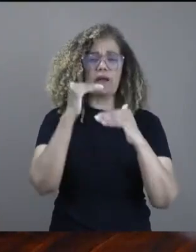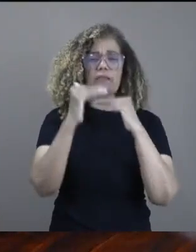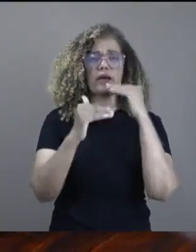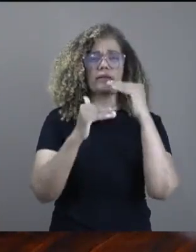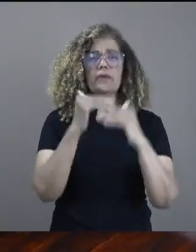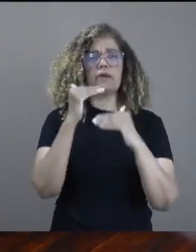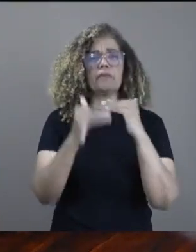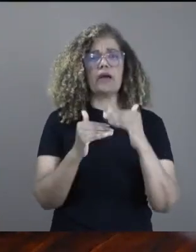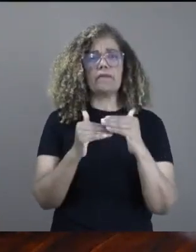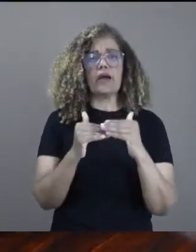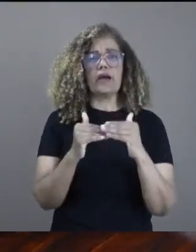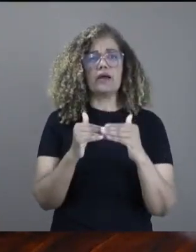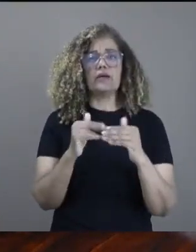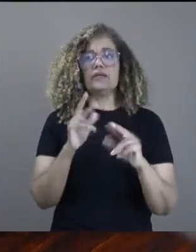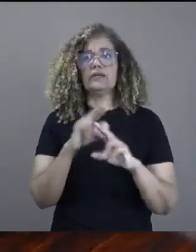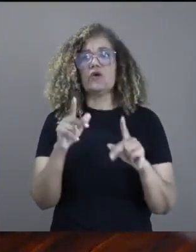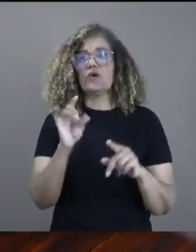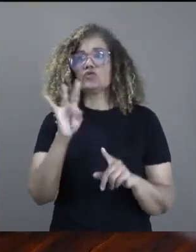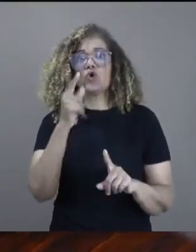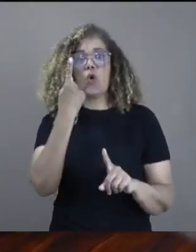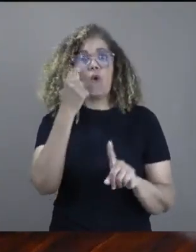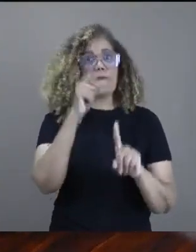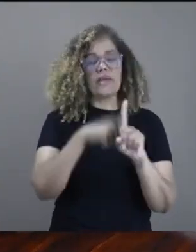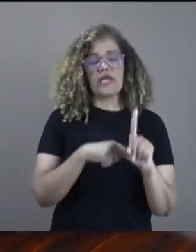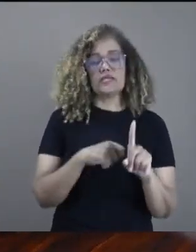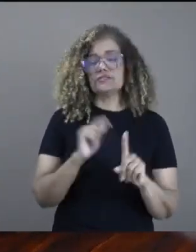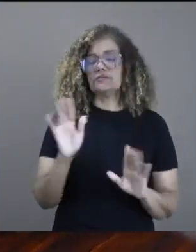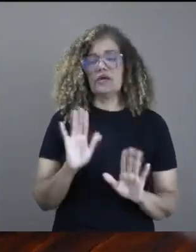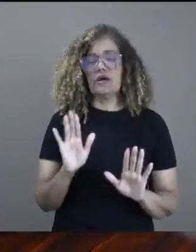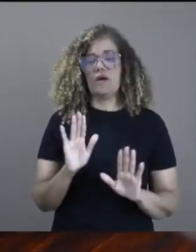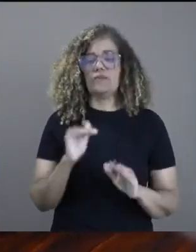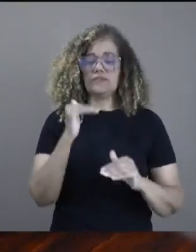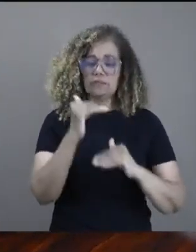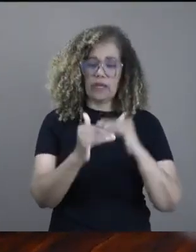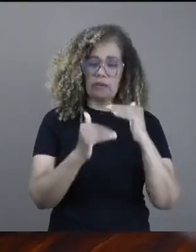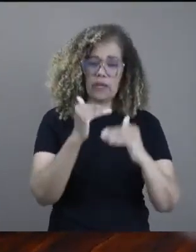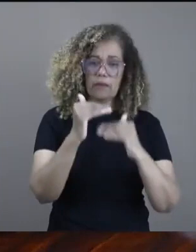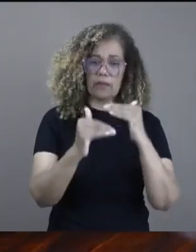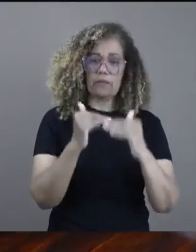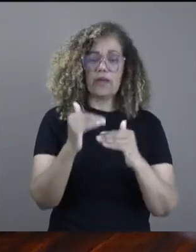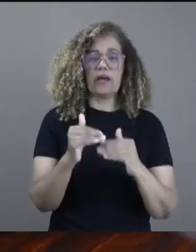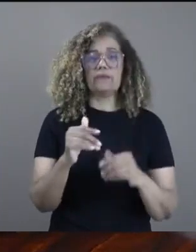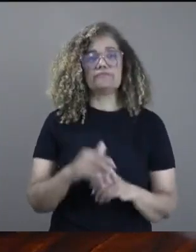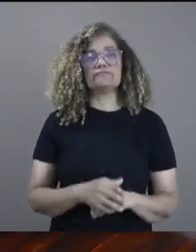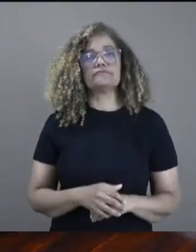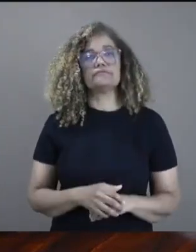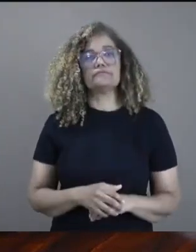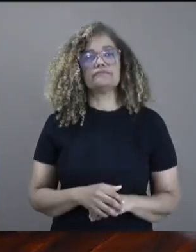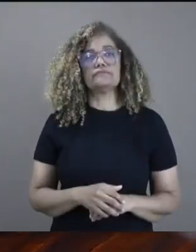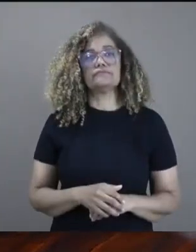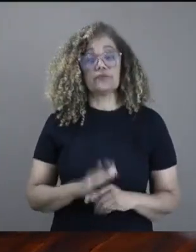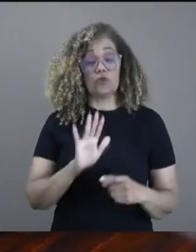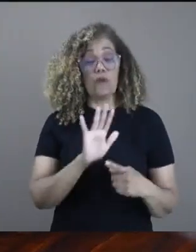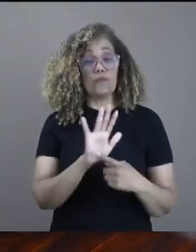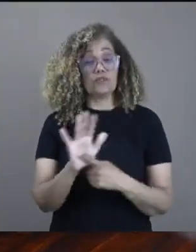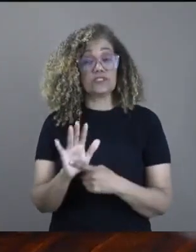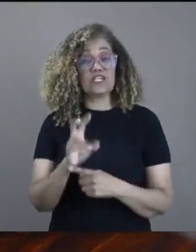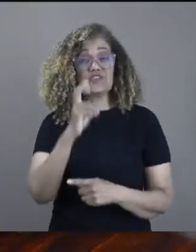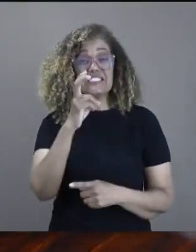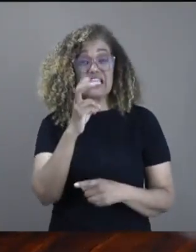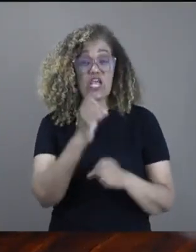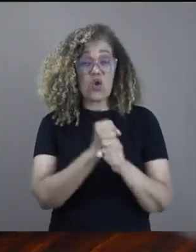seja tudo num dia só ou num mês só ou mesmo num ano só a ideia é que aqui eu dou a fórmula que em 5